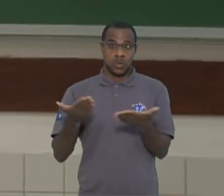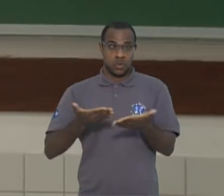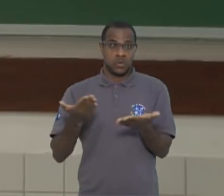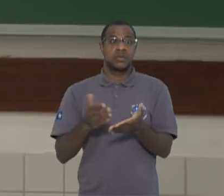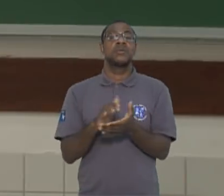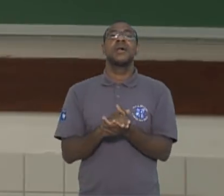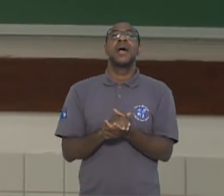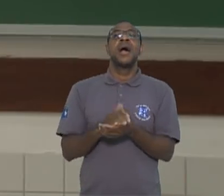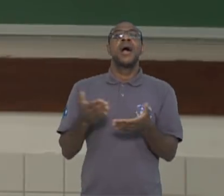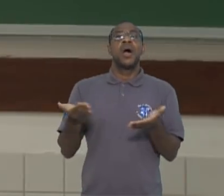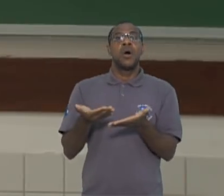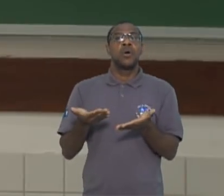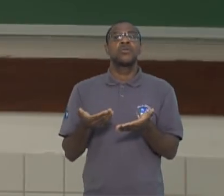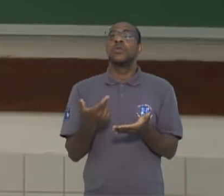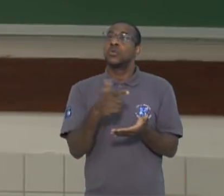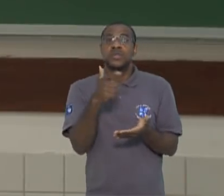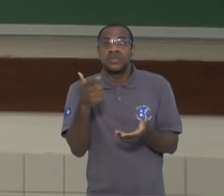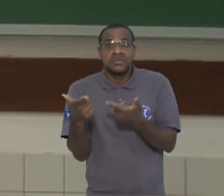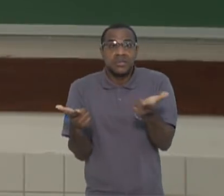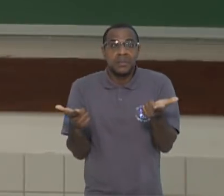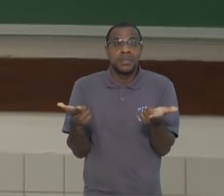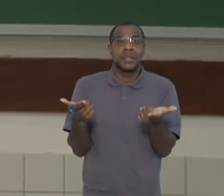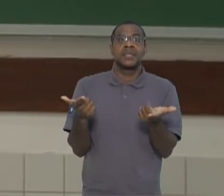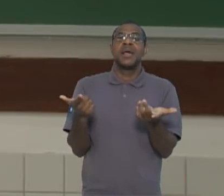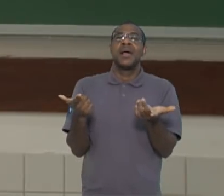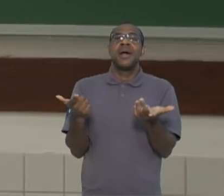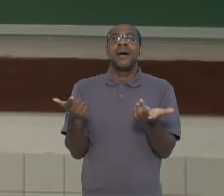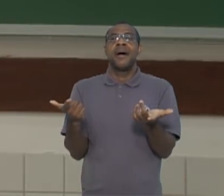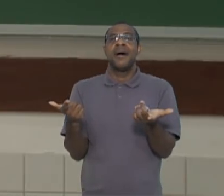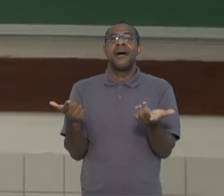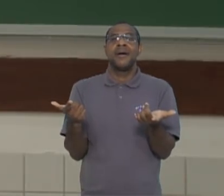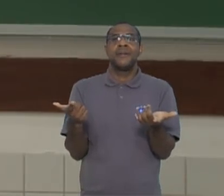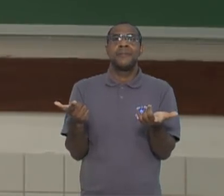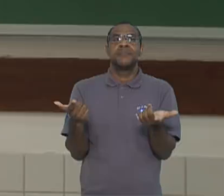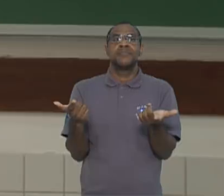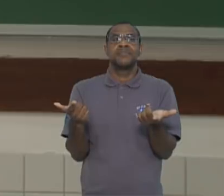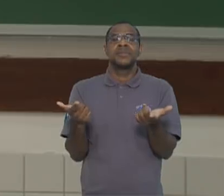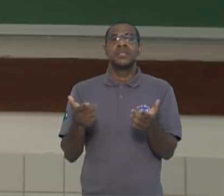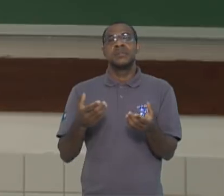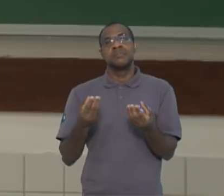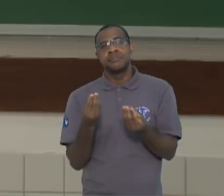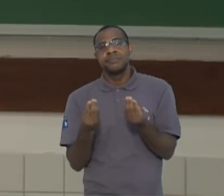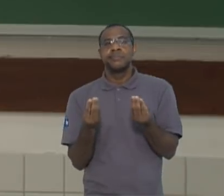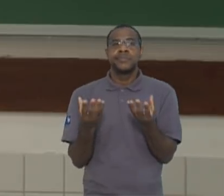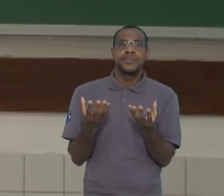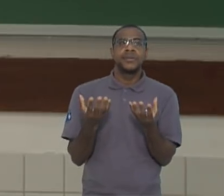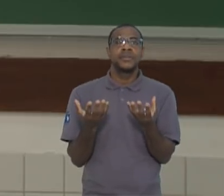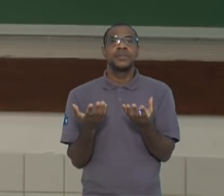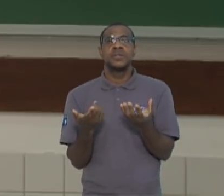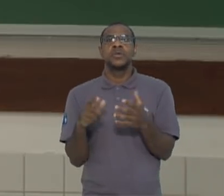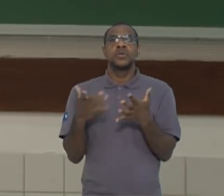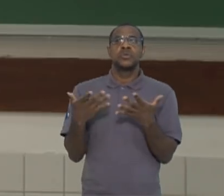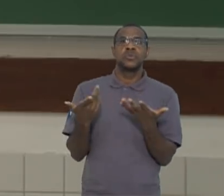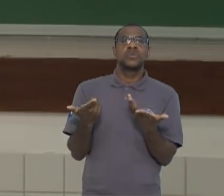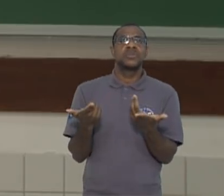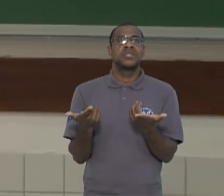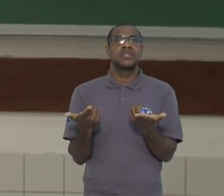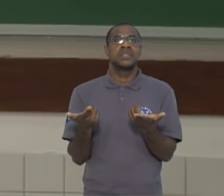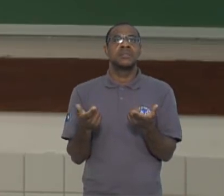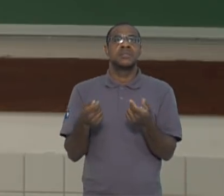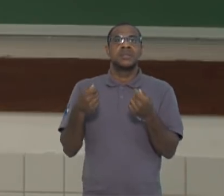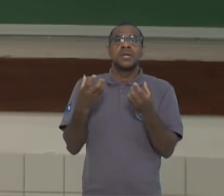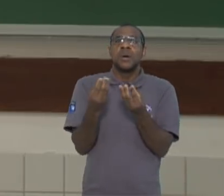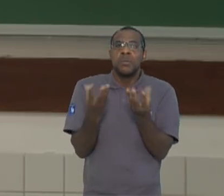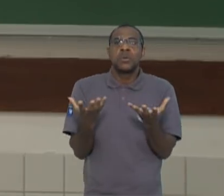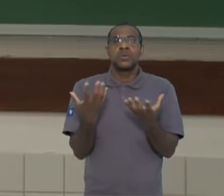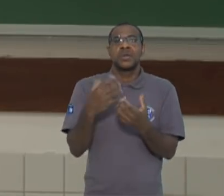né, não existiam mais com tanta, né, com tanta euforia, não tinha tantos mais mecenas.